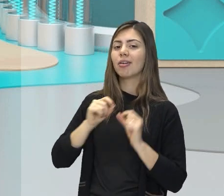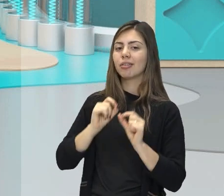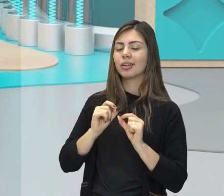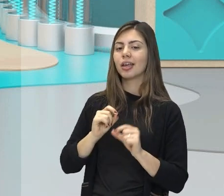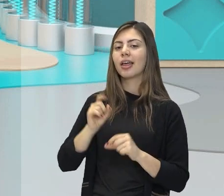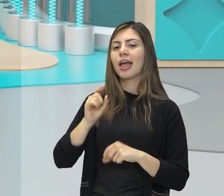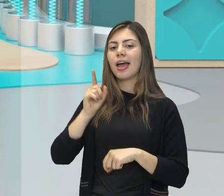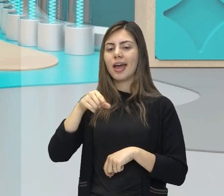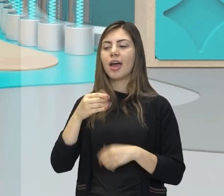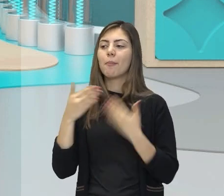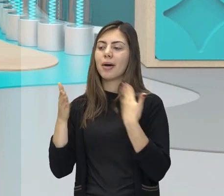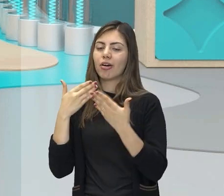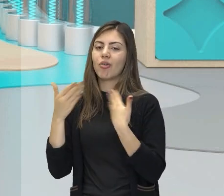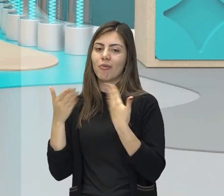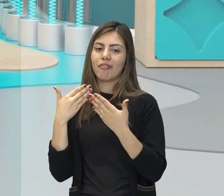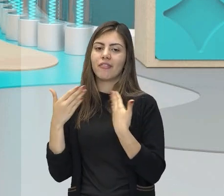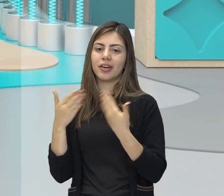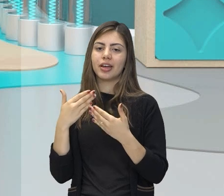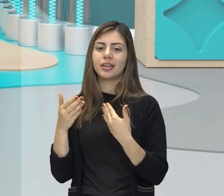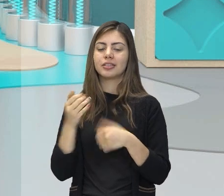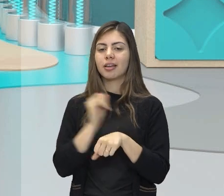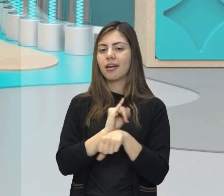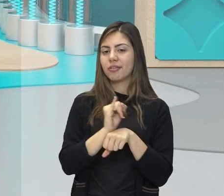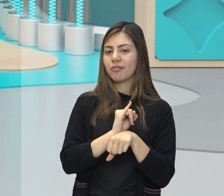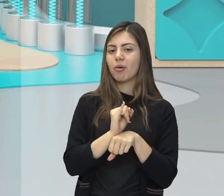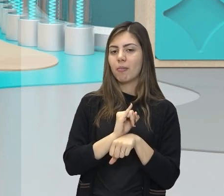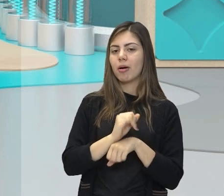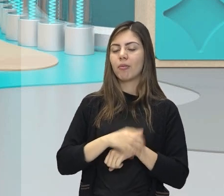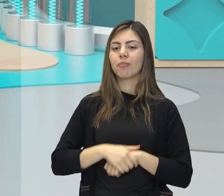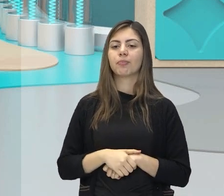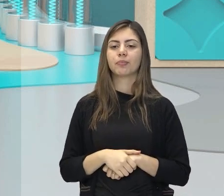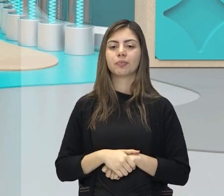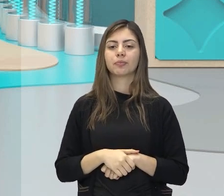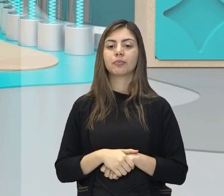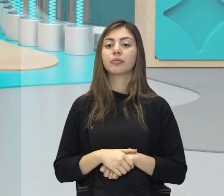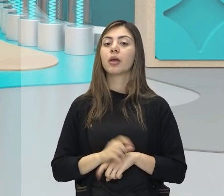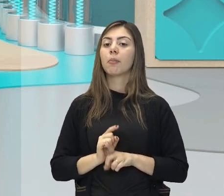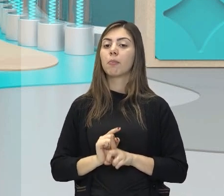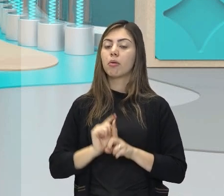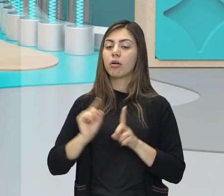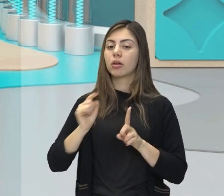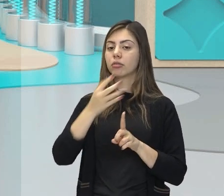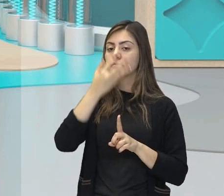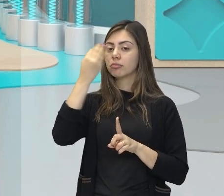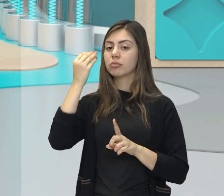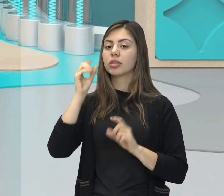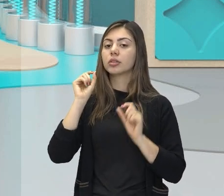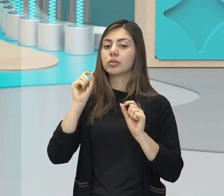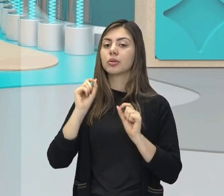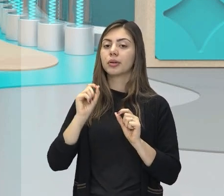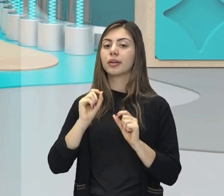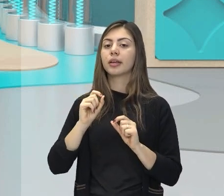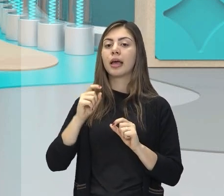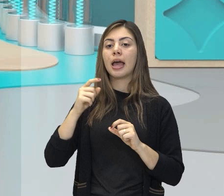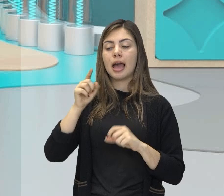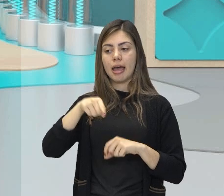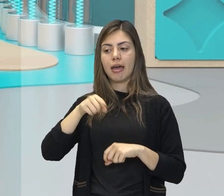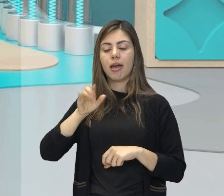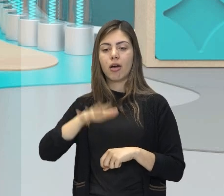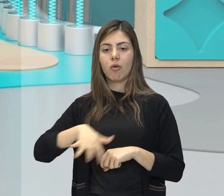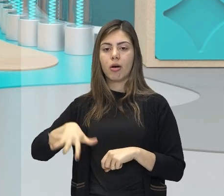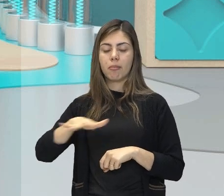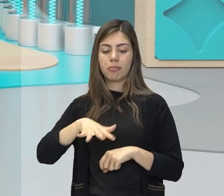o uso do pronome você, uma certa proximidade, mas não devemos deixar de lembrar que se trata de um